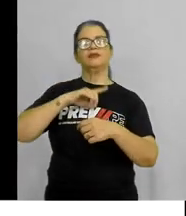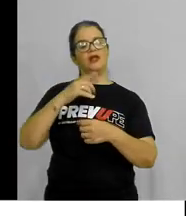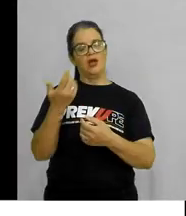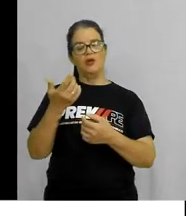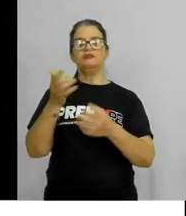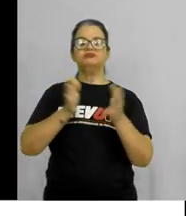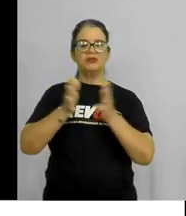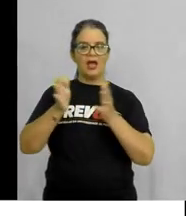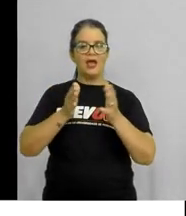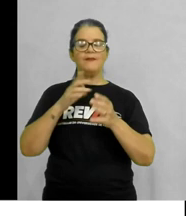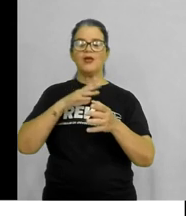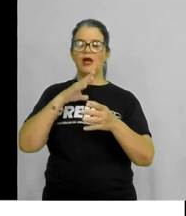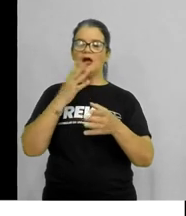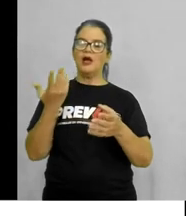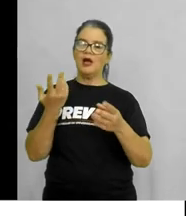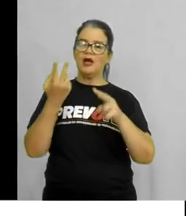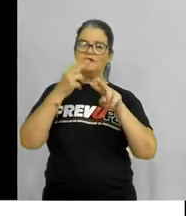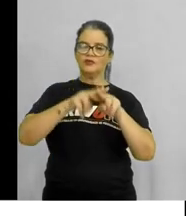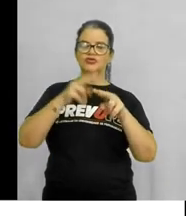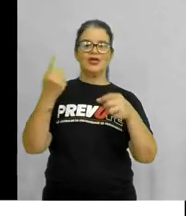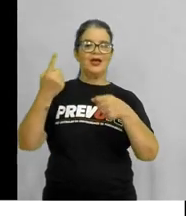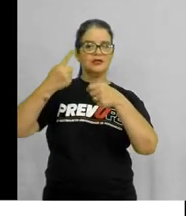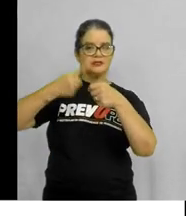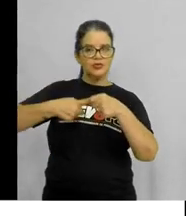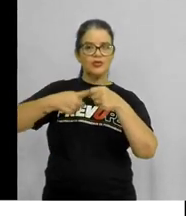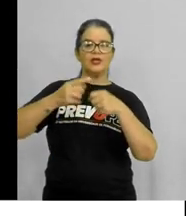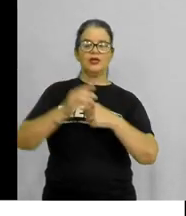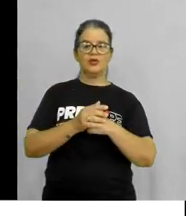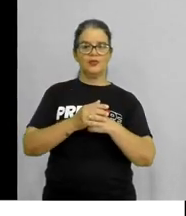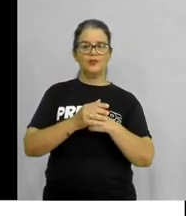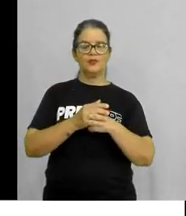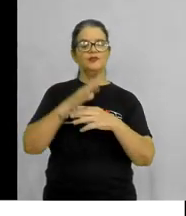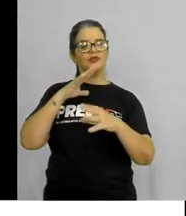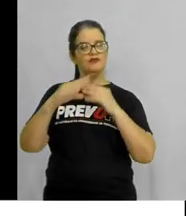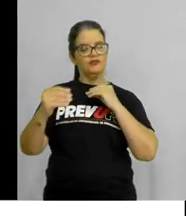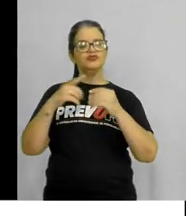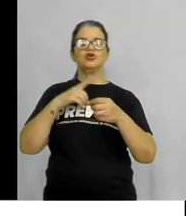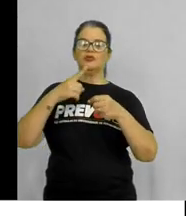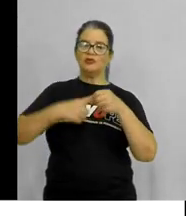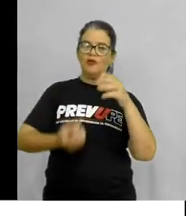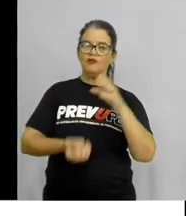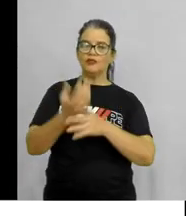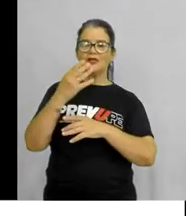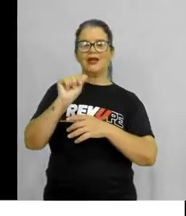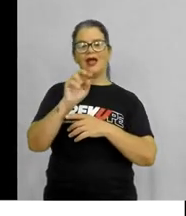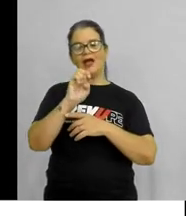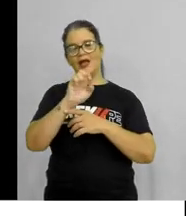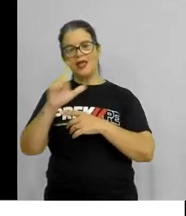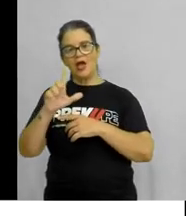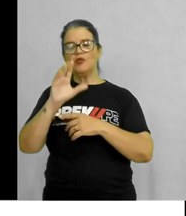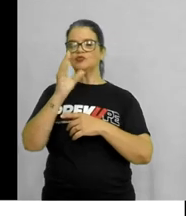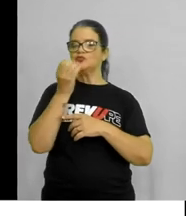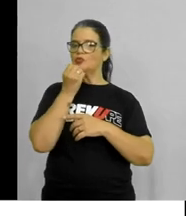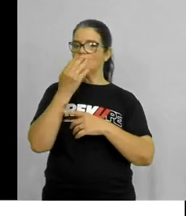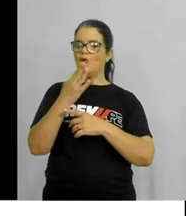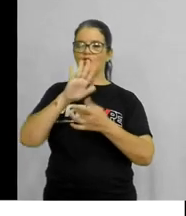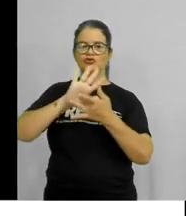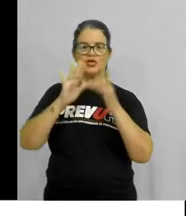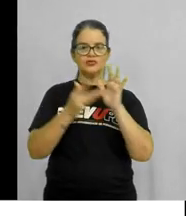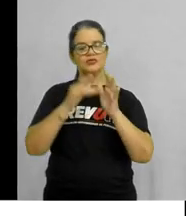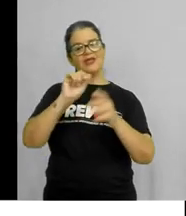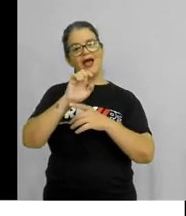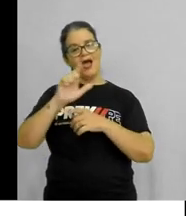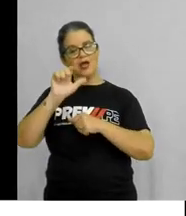na época refugiaram-se no interior do território onde fundaram o arraial de B Jesus o arraial